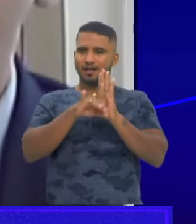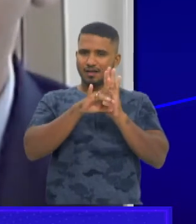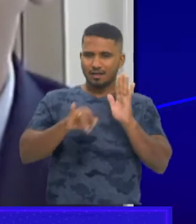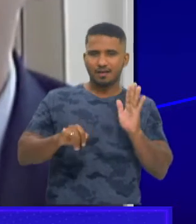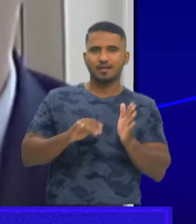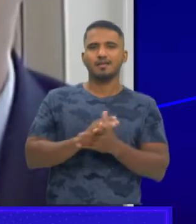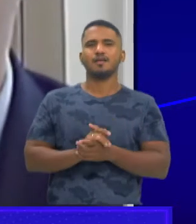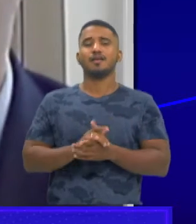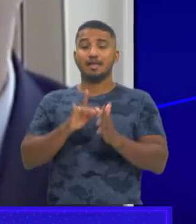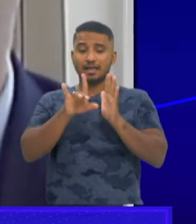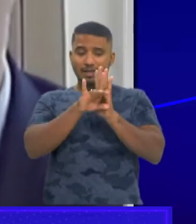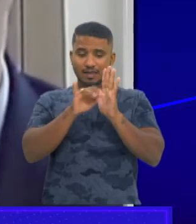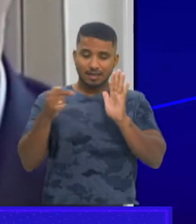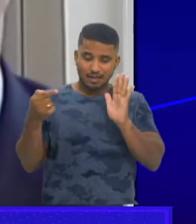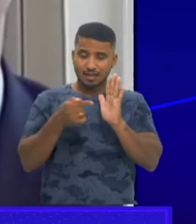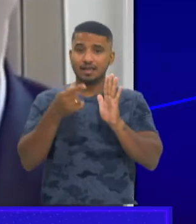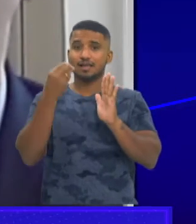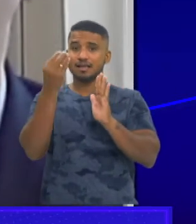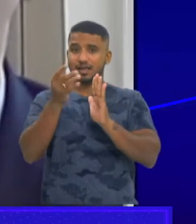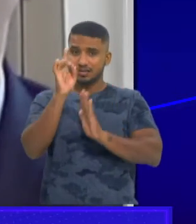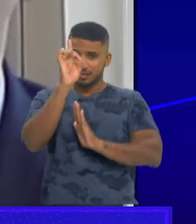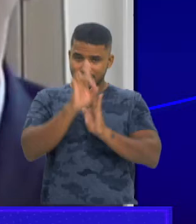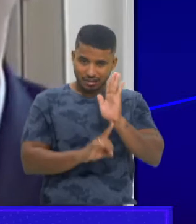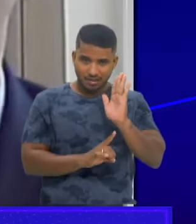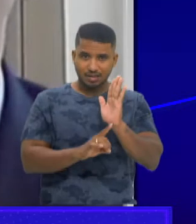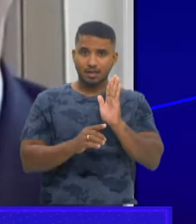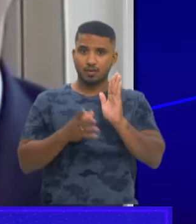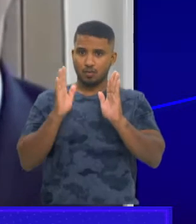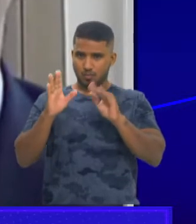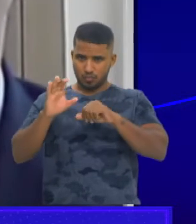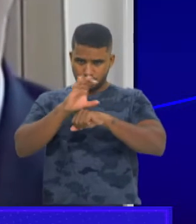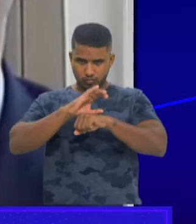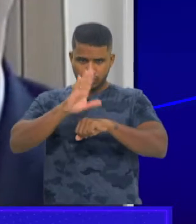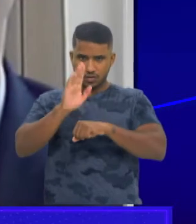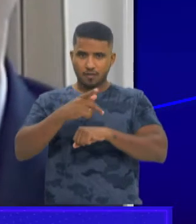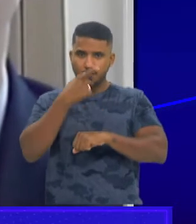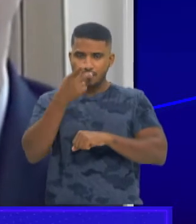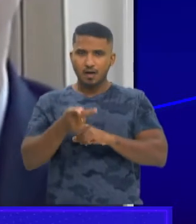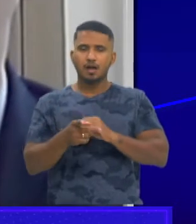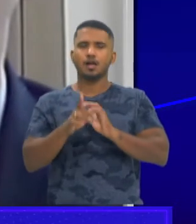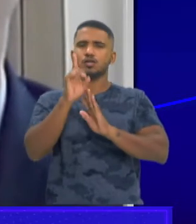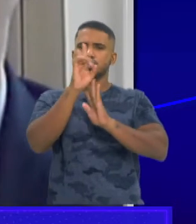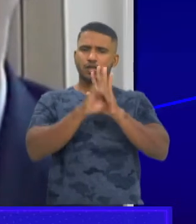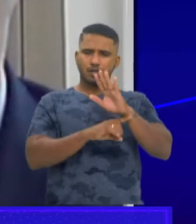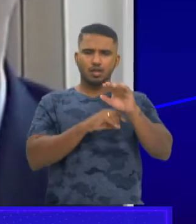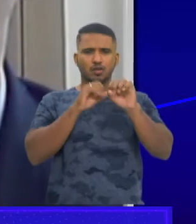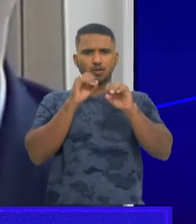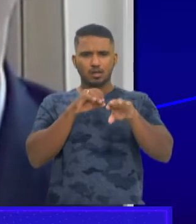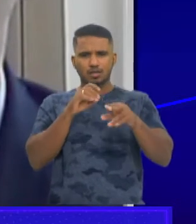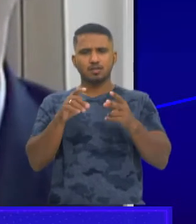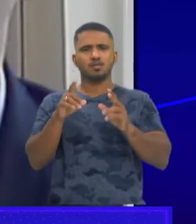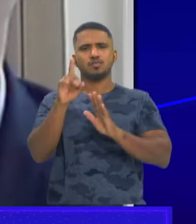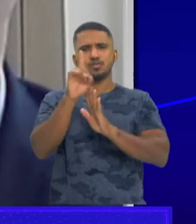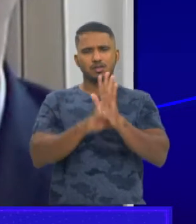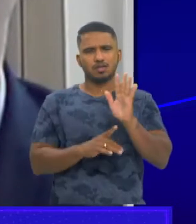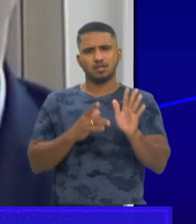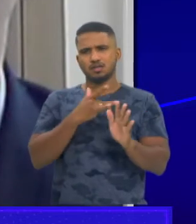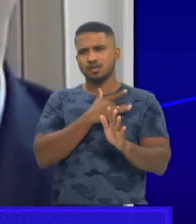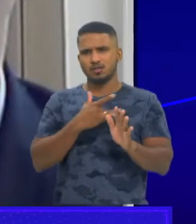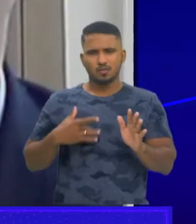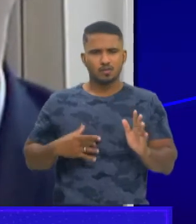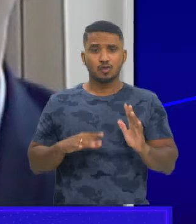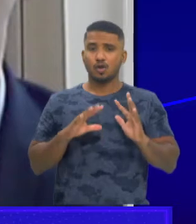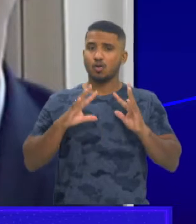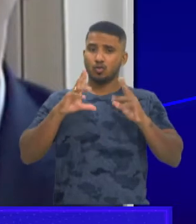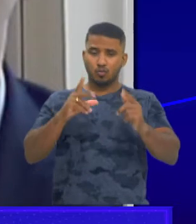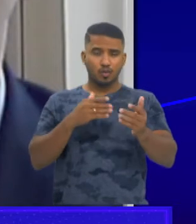Bom, doutor, e quando a gente fala em estatuto, o estatuto é lei. E lei dá garantia. A